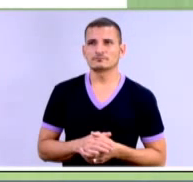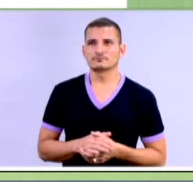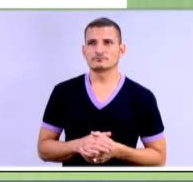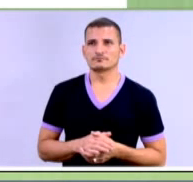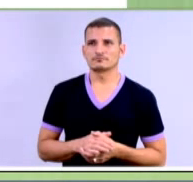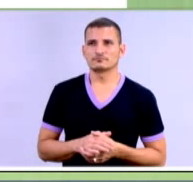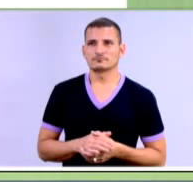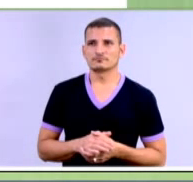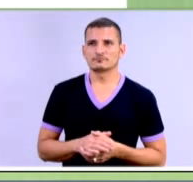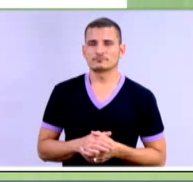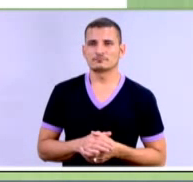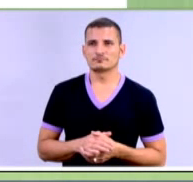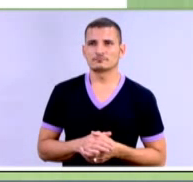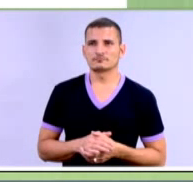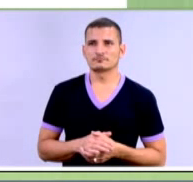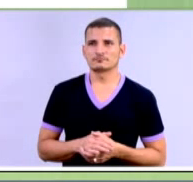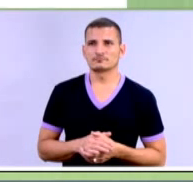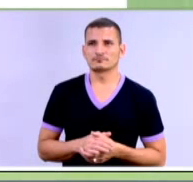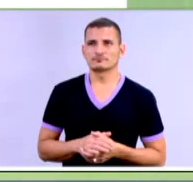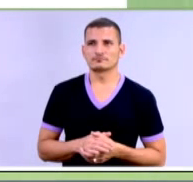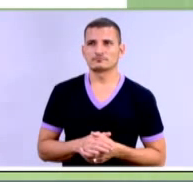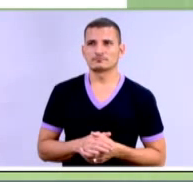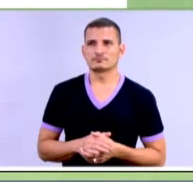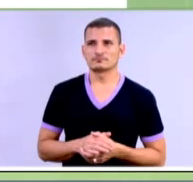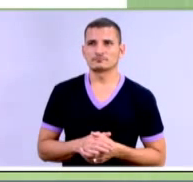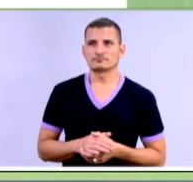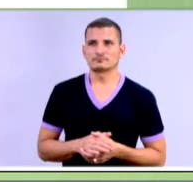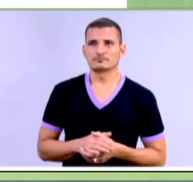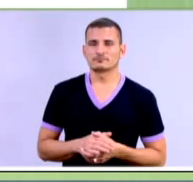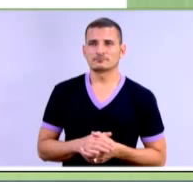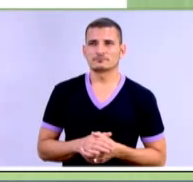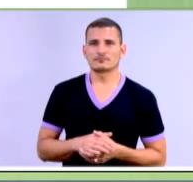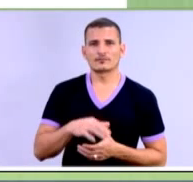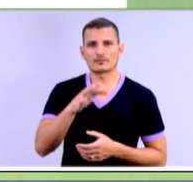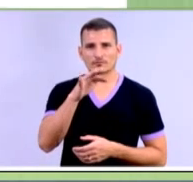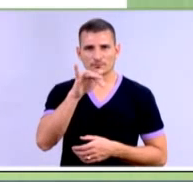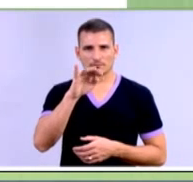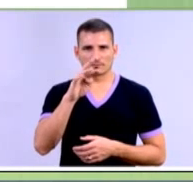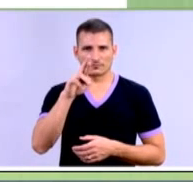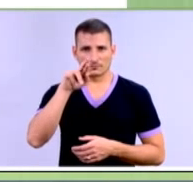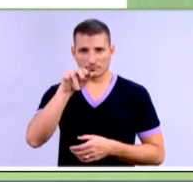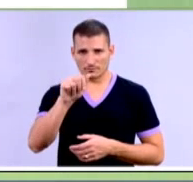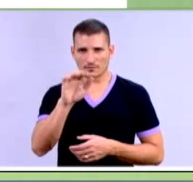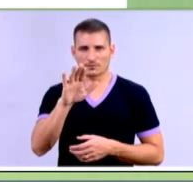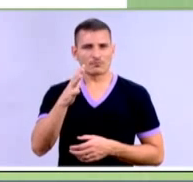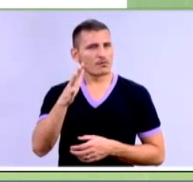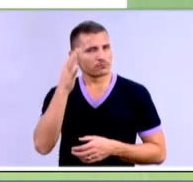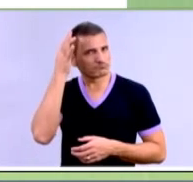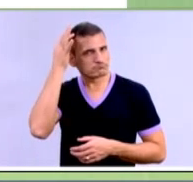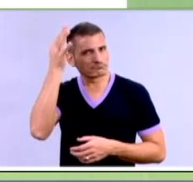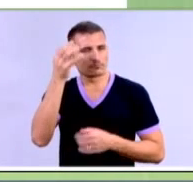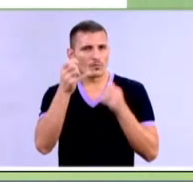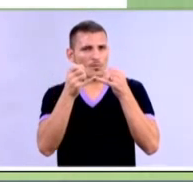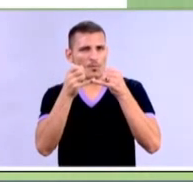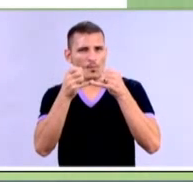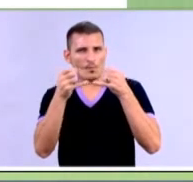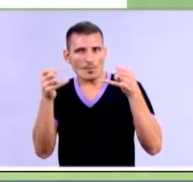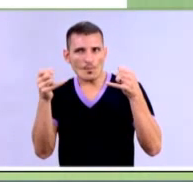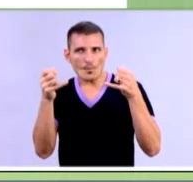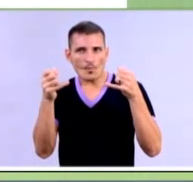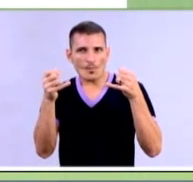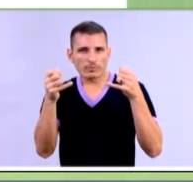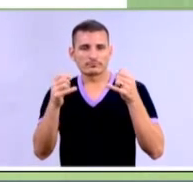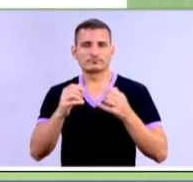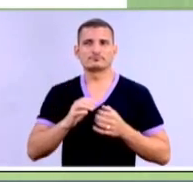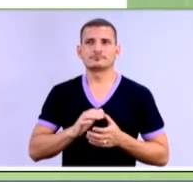fibra, ela tem mais ou menos a grossura de um fio de cabelo, talvez um pouquinho menos. E o núcleo dela é mais fininho